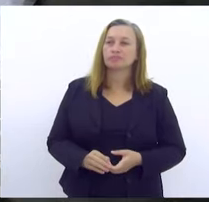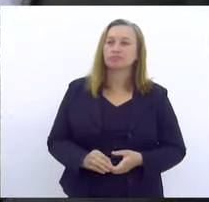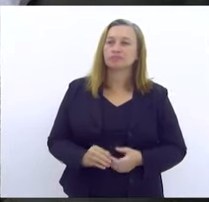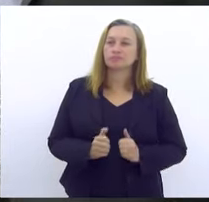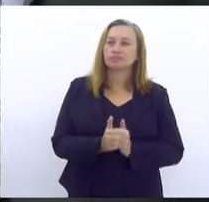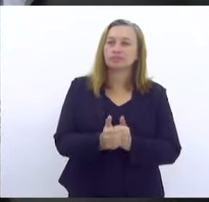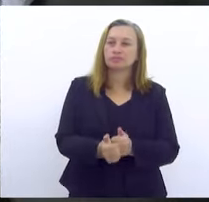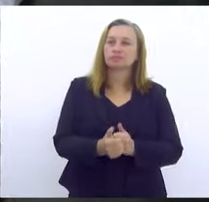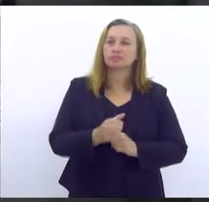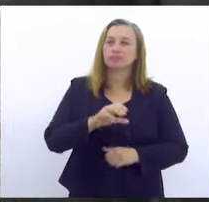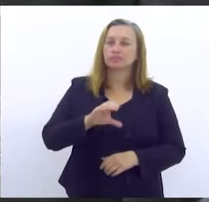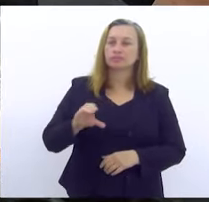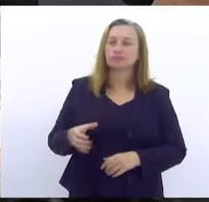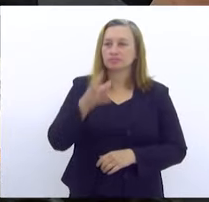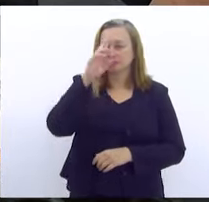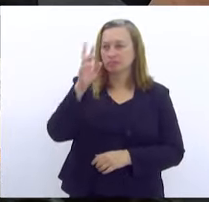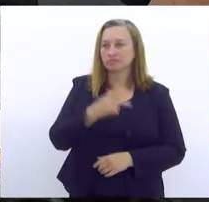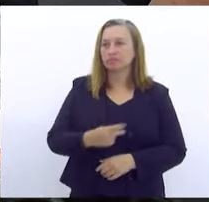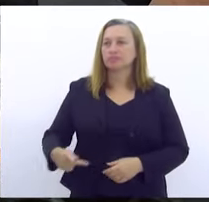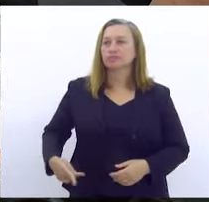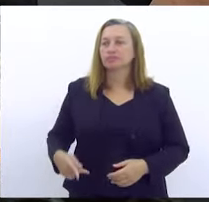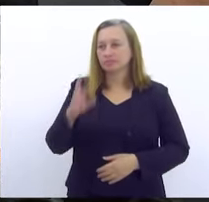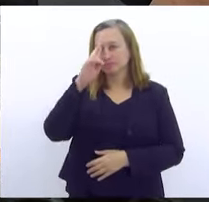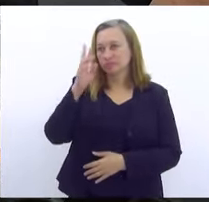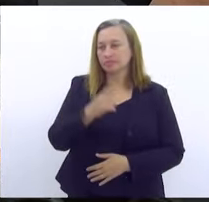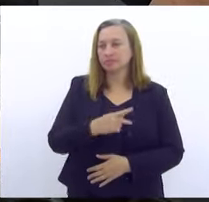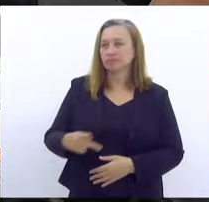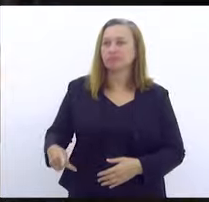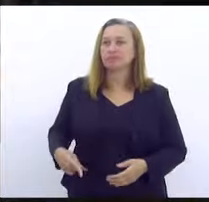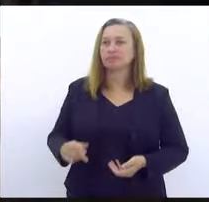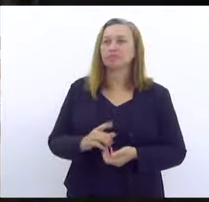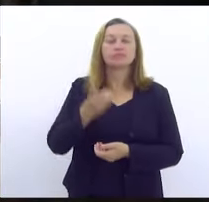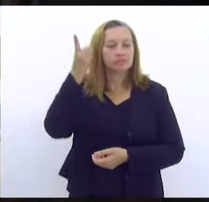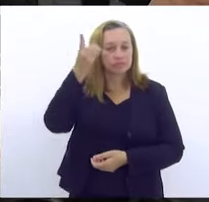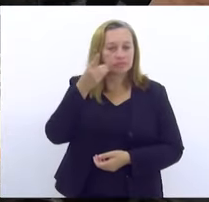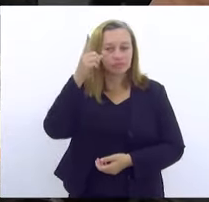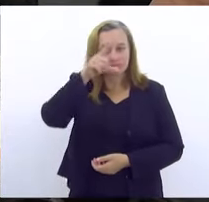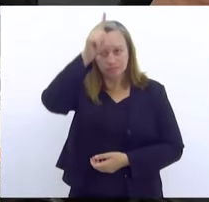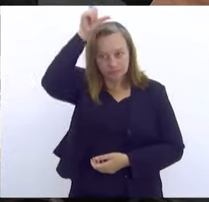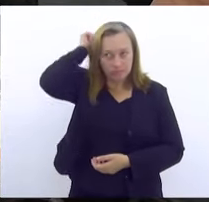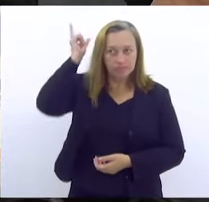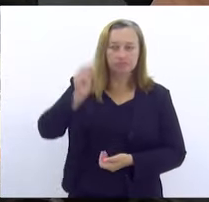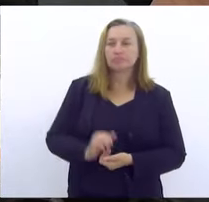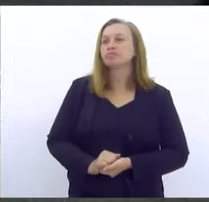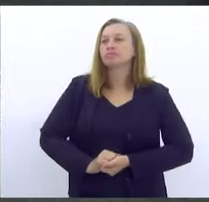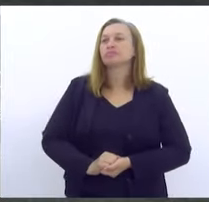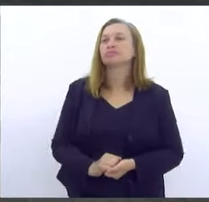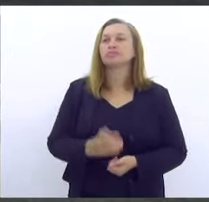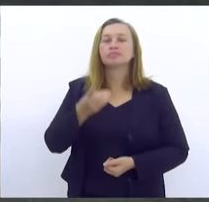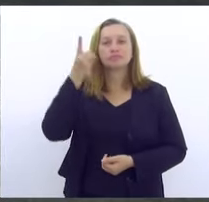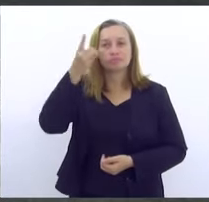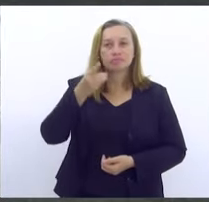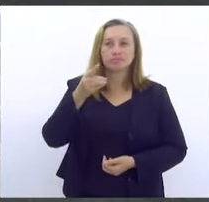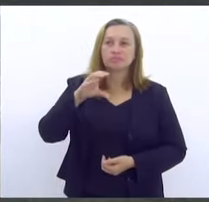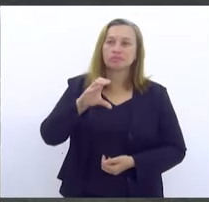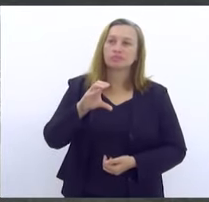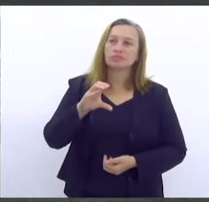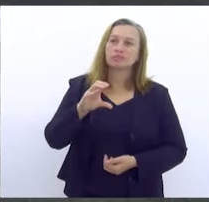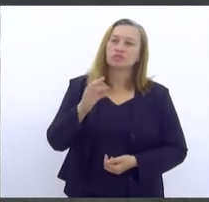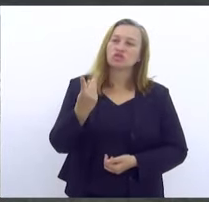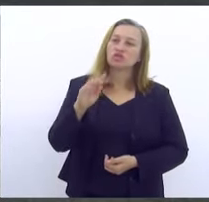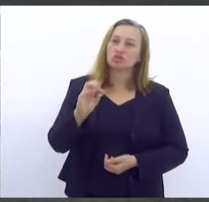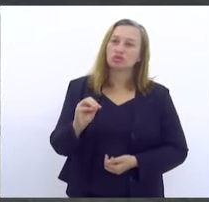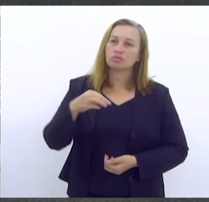Acompanho o parecer da CCJ, presidente. Senhora presidente. Deputado Luiz Paulo. Deputado Chico Machado,